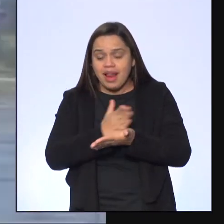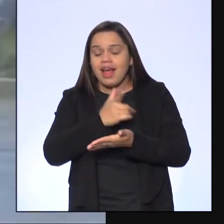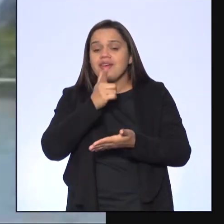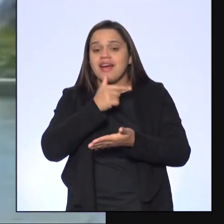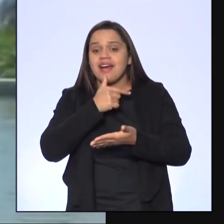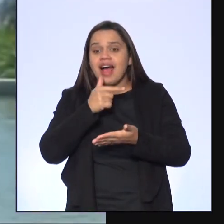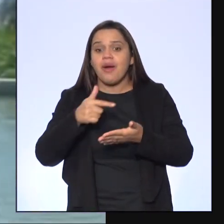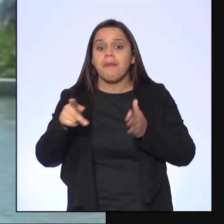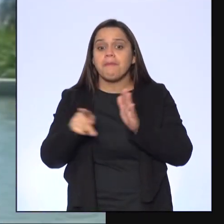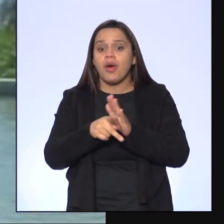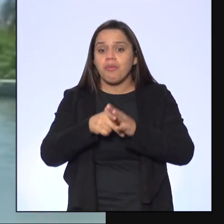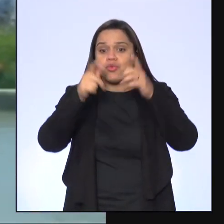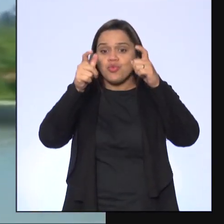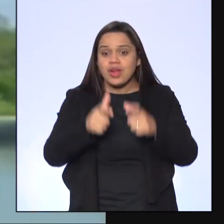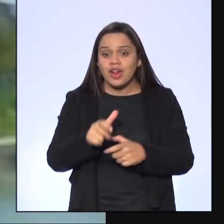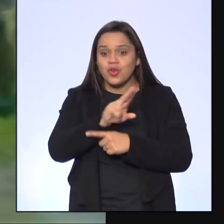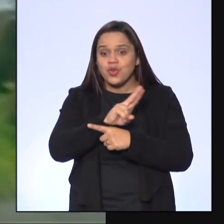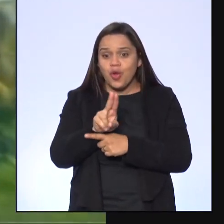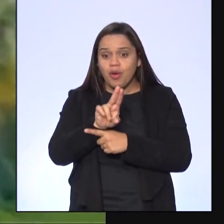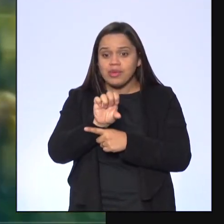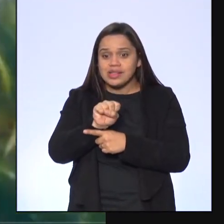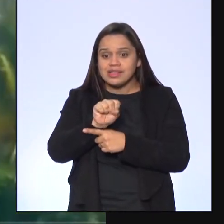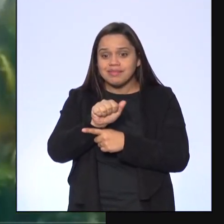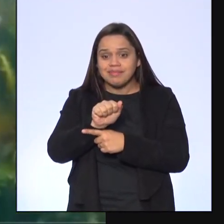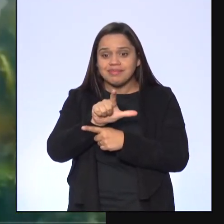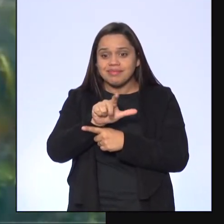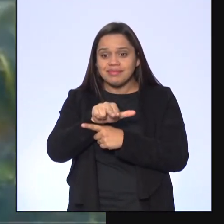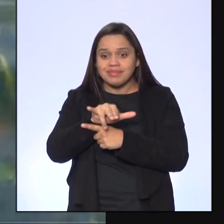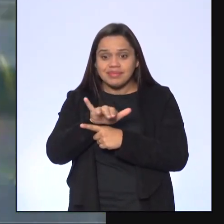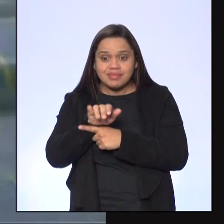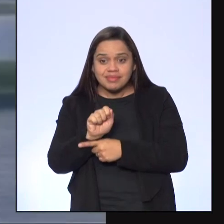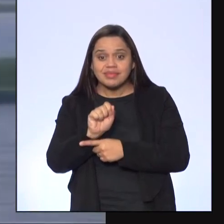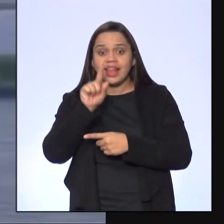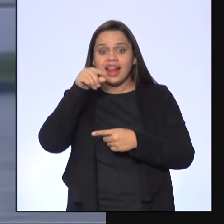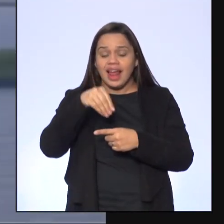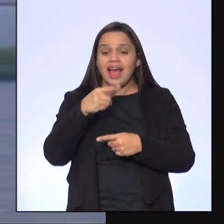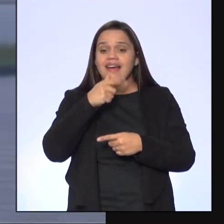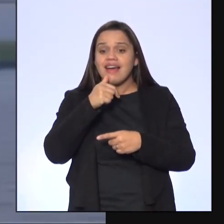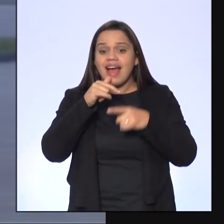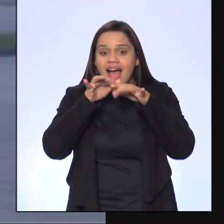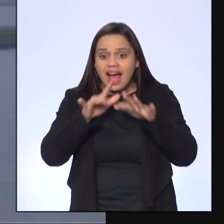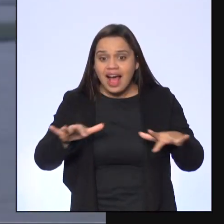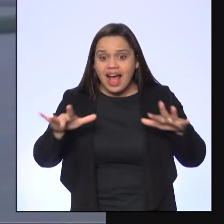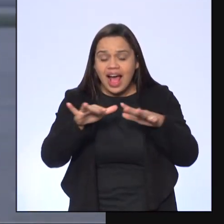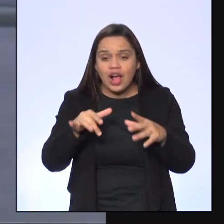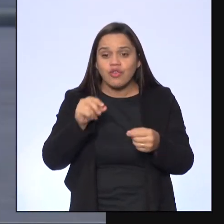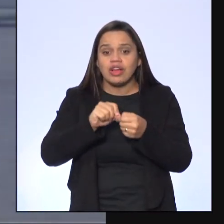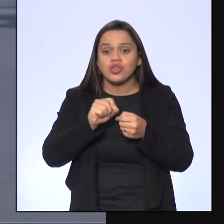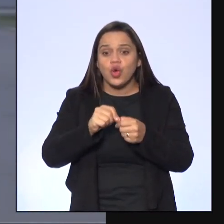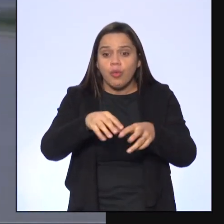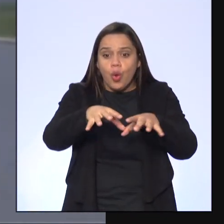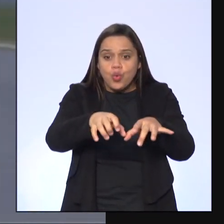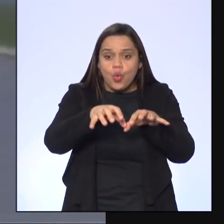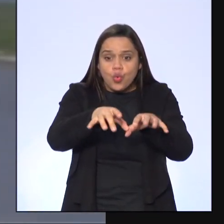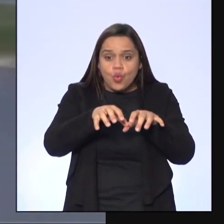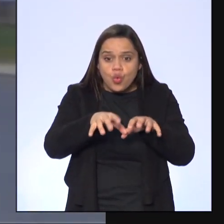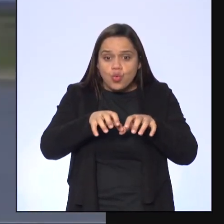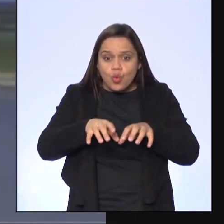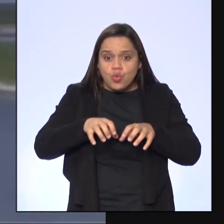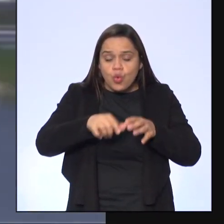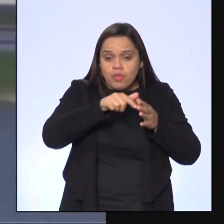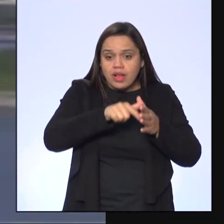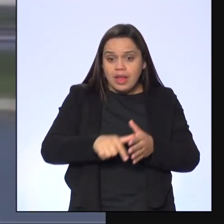chamado salina. Nas salinas, a água do mar é puxada e filtrada para ficar mais